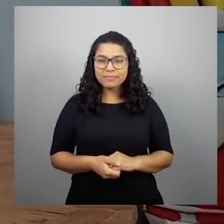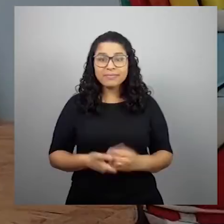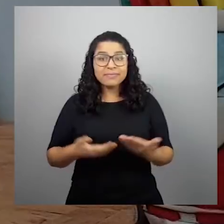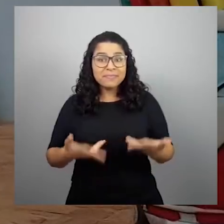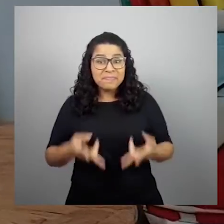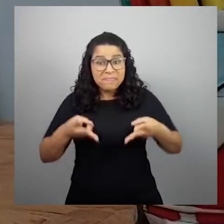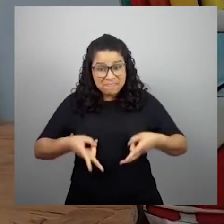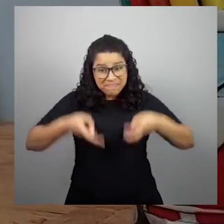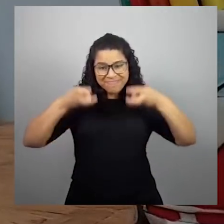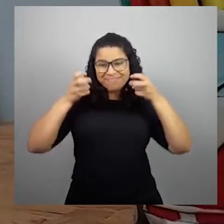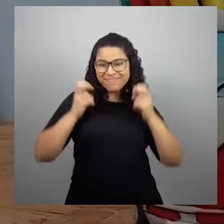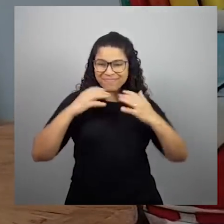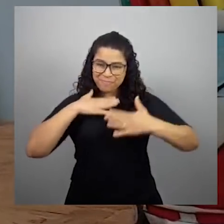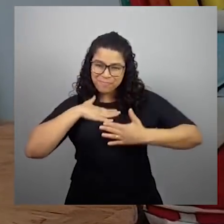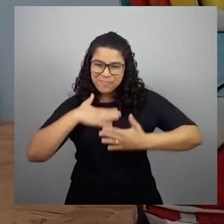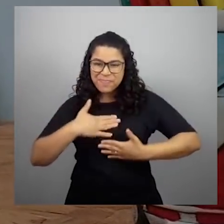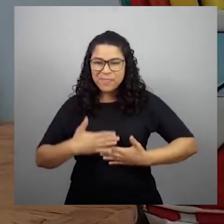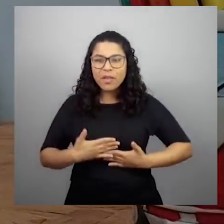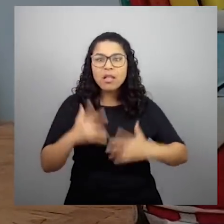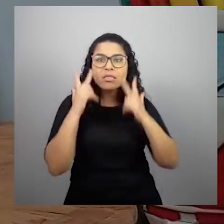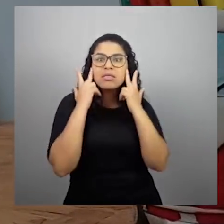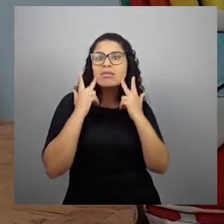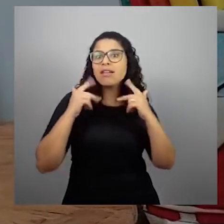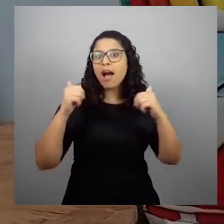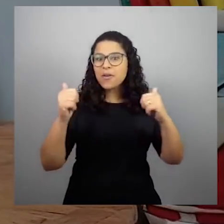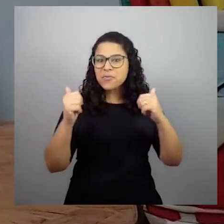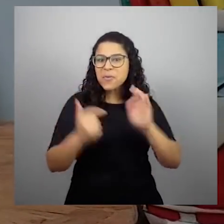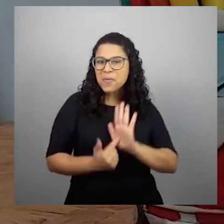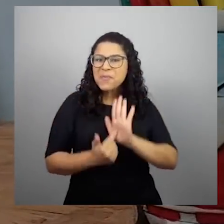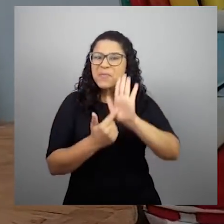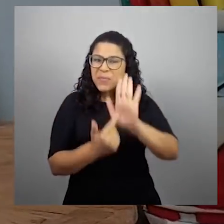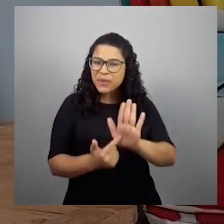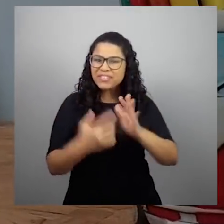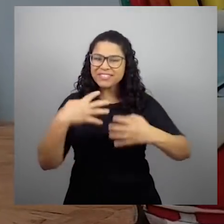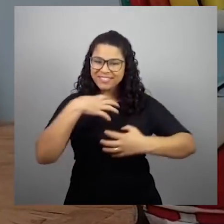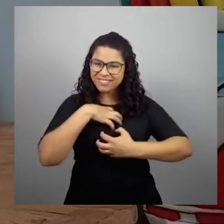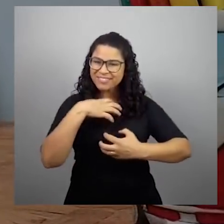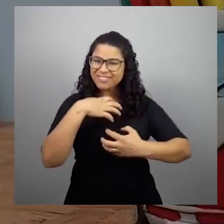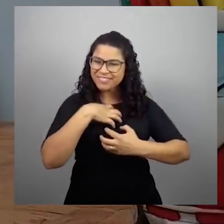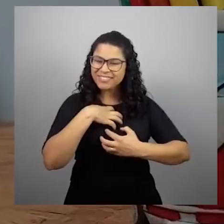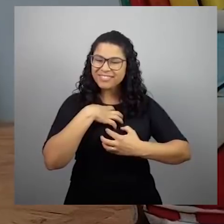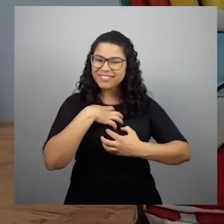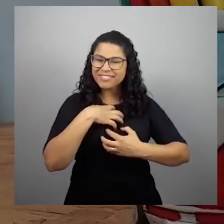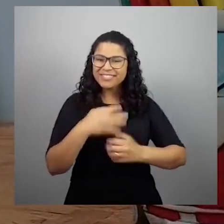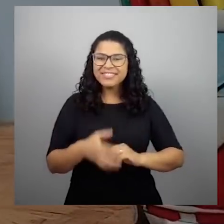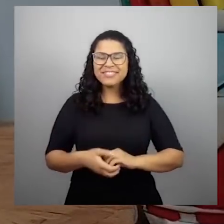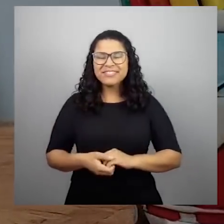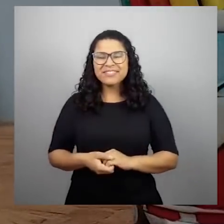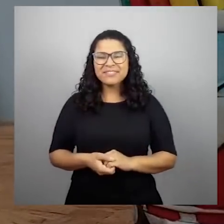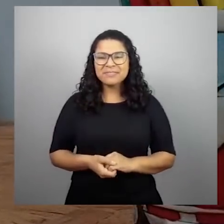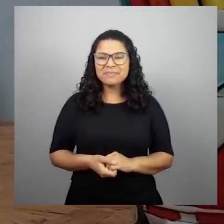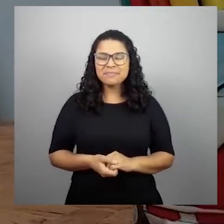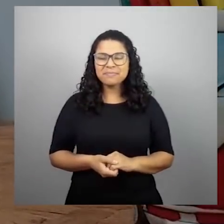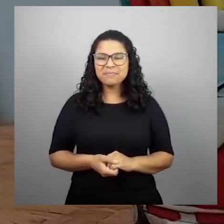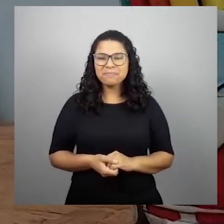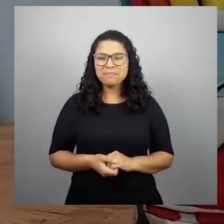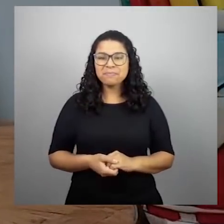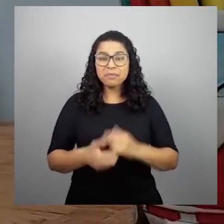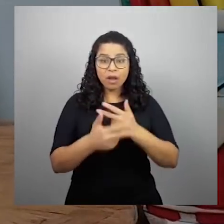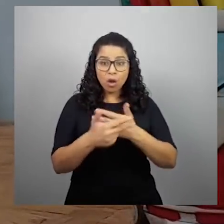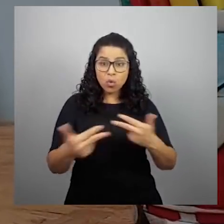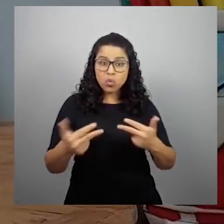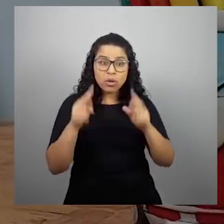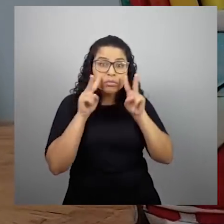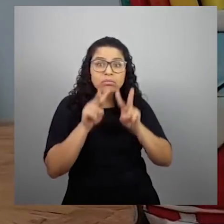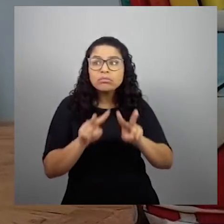Perceberam o quanto o nosso corpo é naturalmente expressivo? Como ele reage às sensações, às imagens, às coisas que a